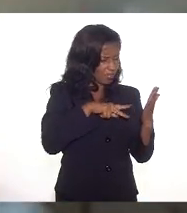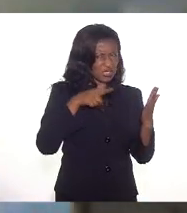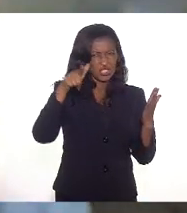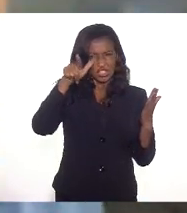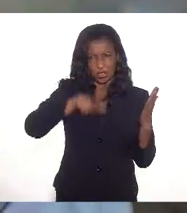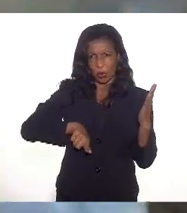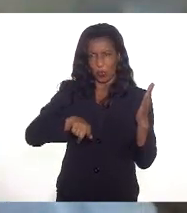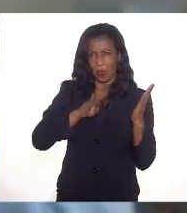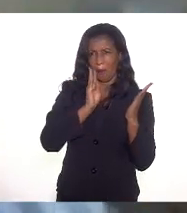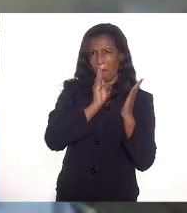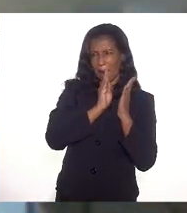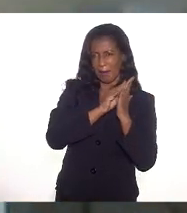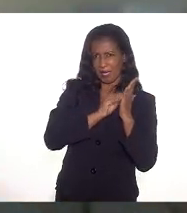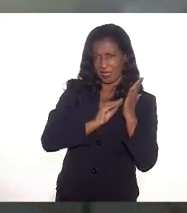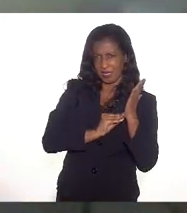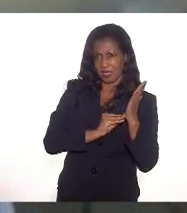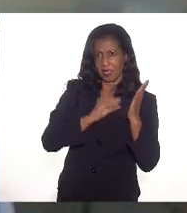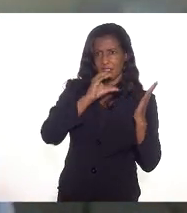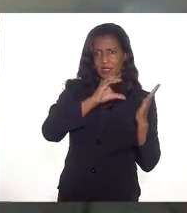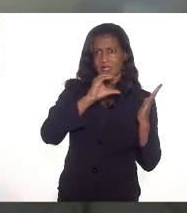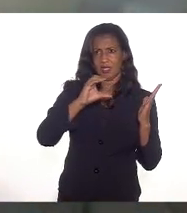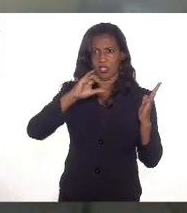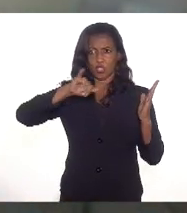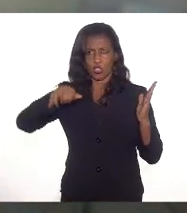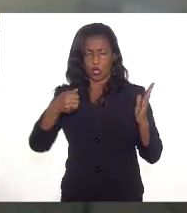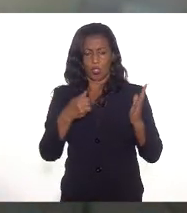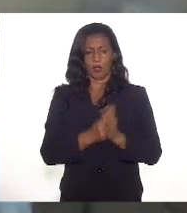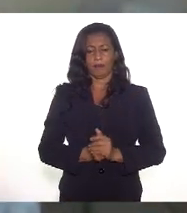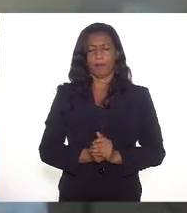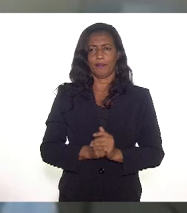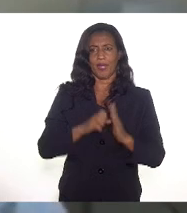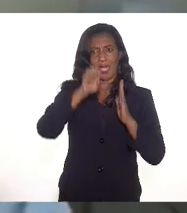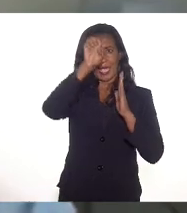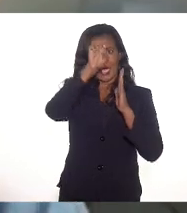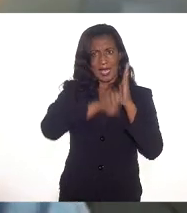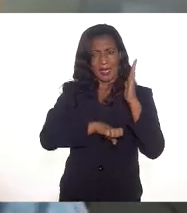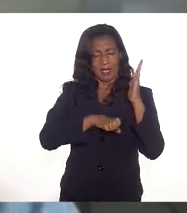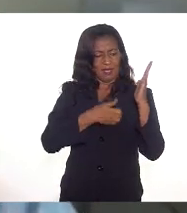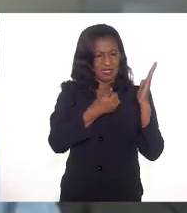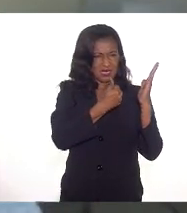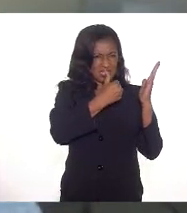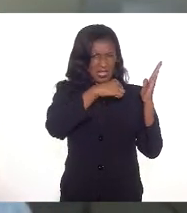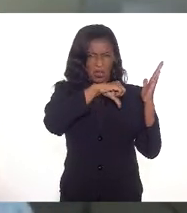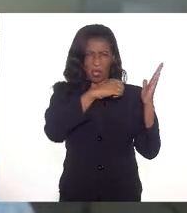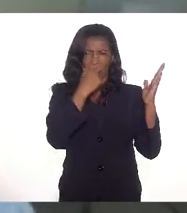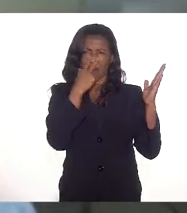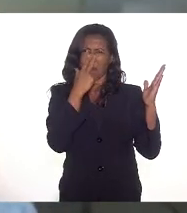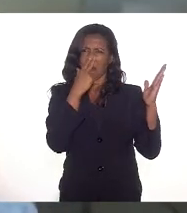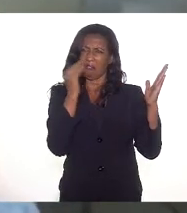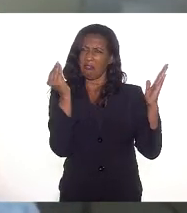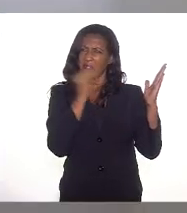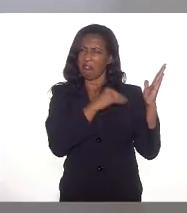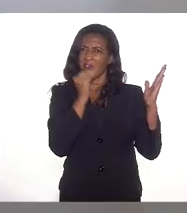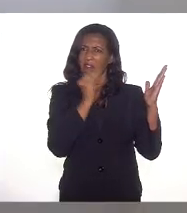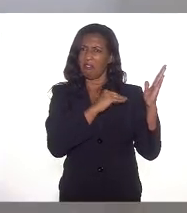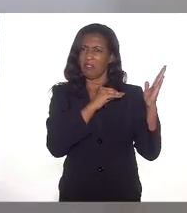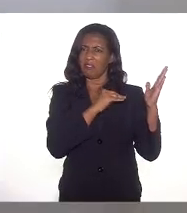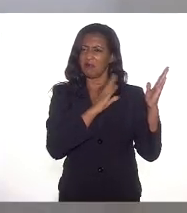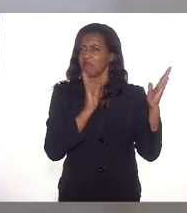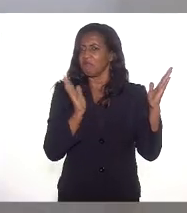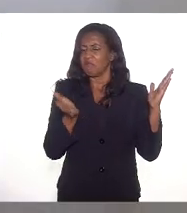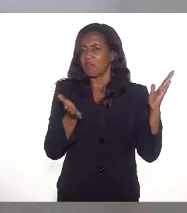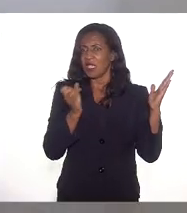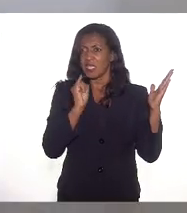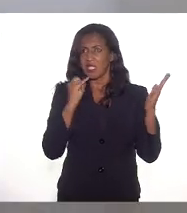parecer da CCJ, a emenda 19 foi rejeitada. Não, se ela foi